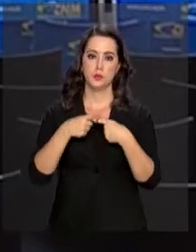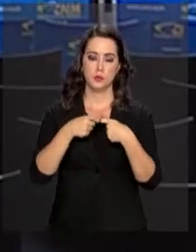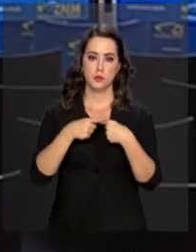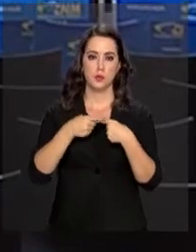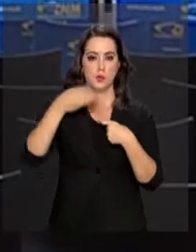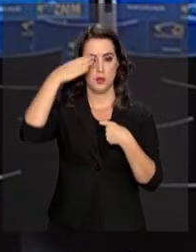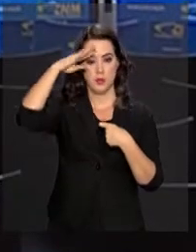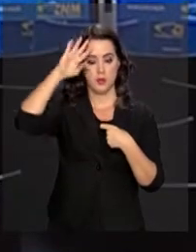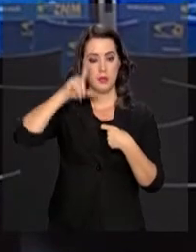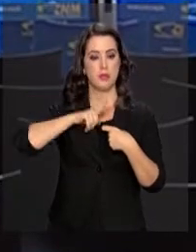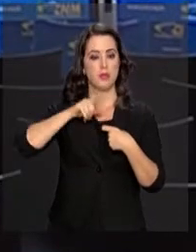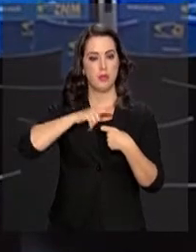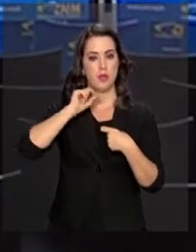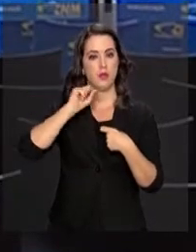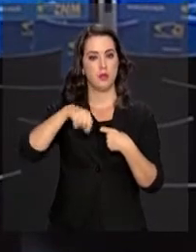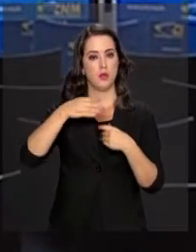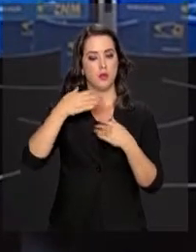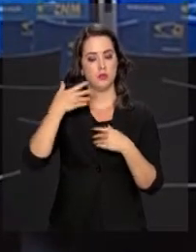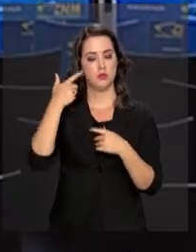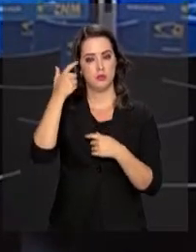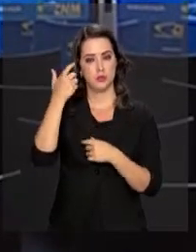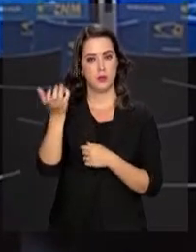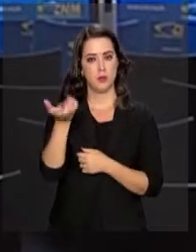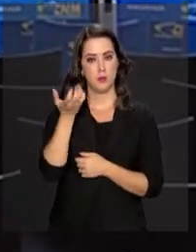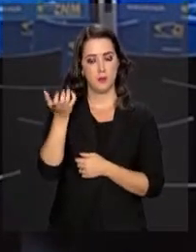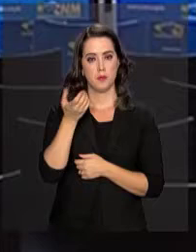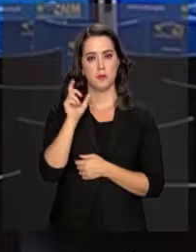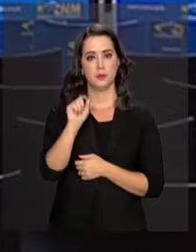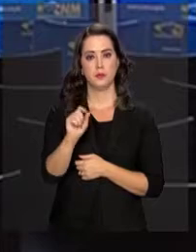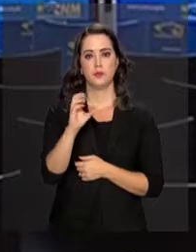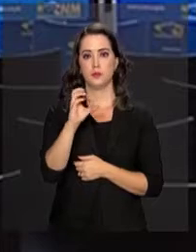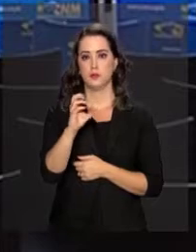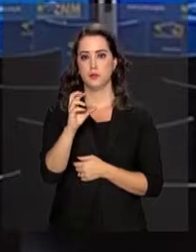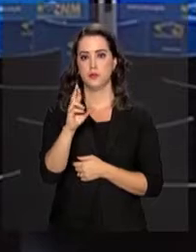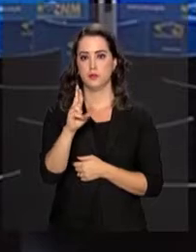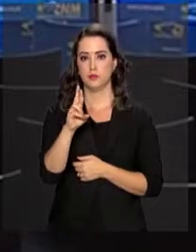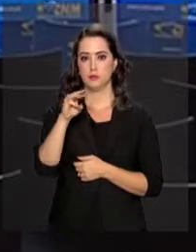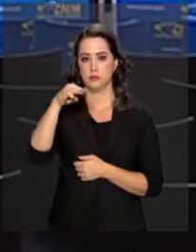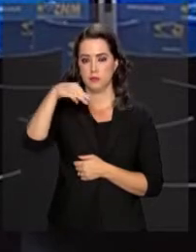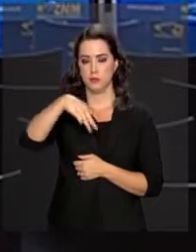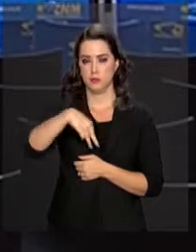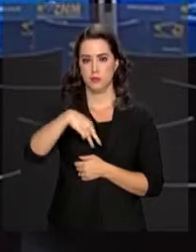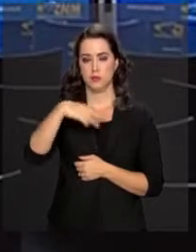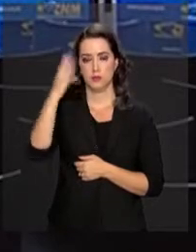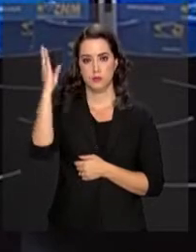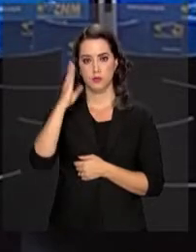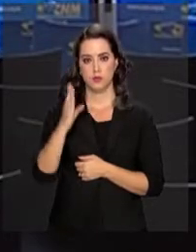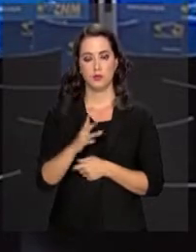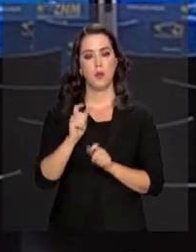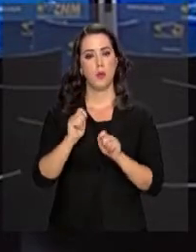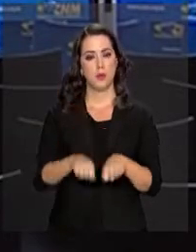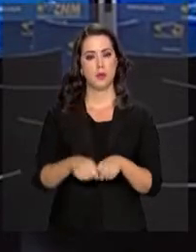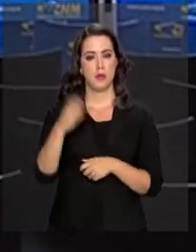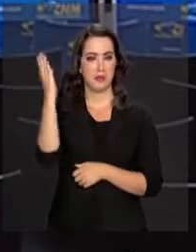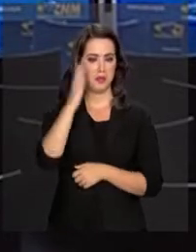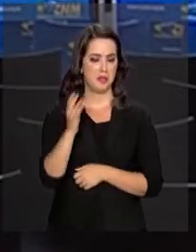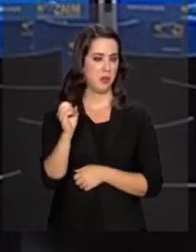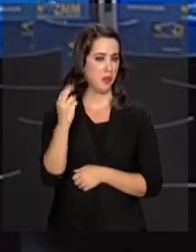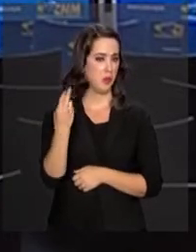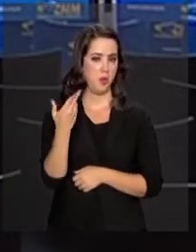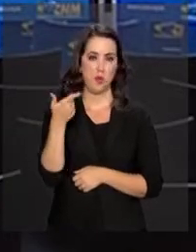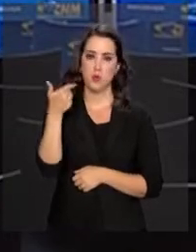que tenham justamente esse perfil que eu já destaquei o crm há aqui do brasil podem ser brasileiros ou estrangeiros